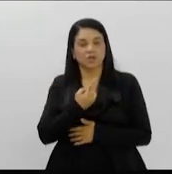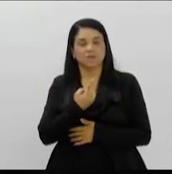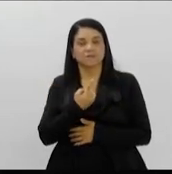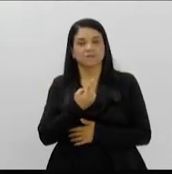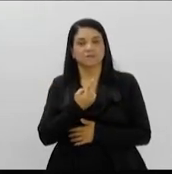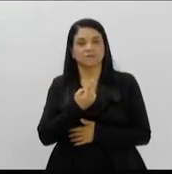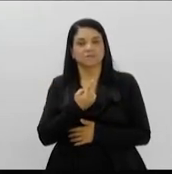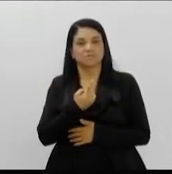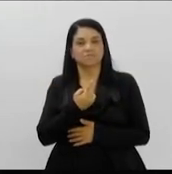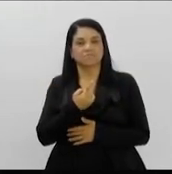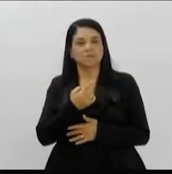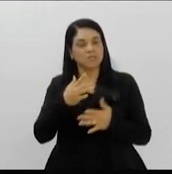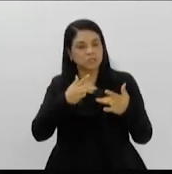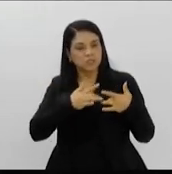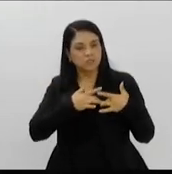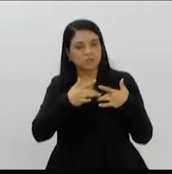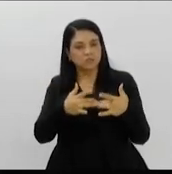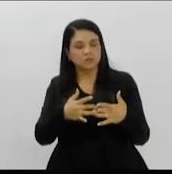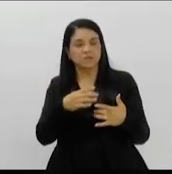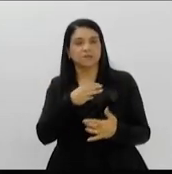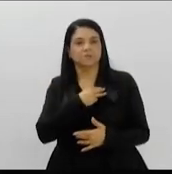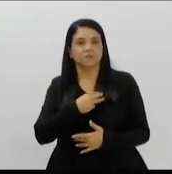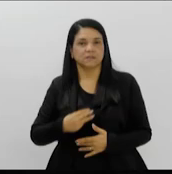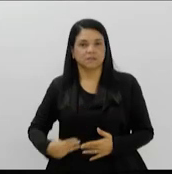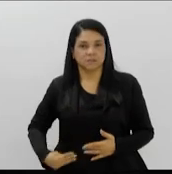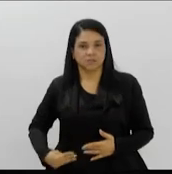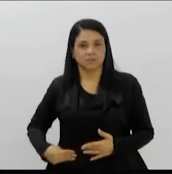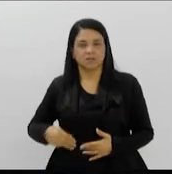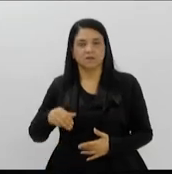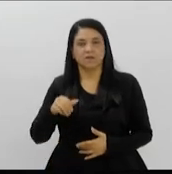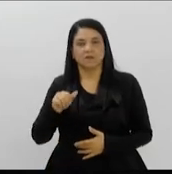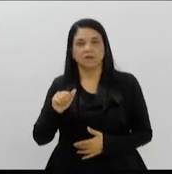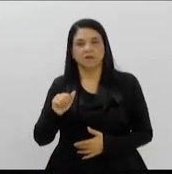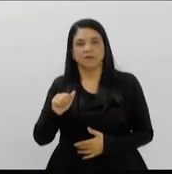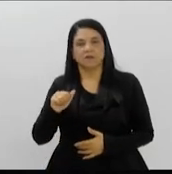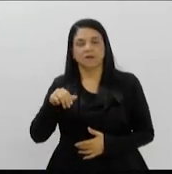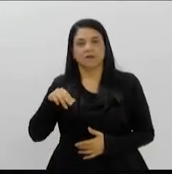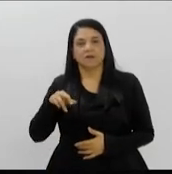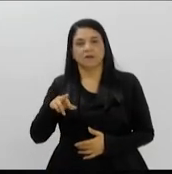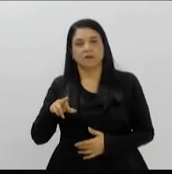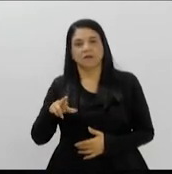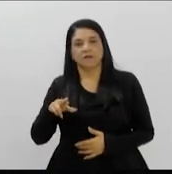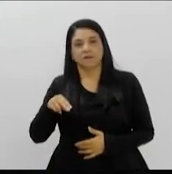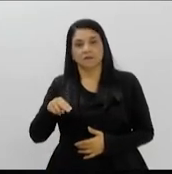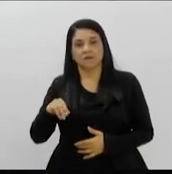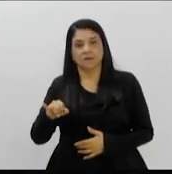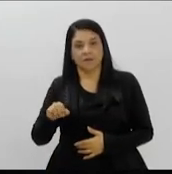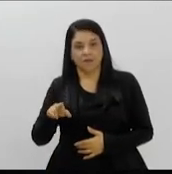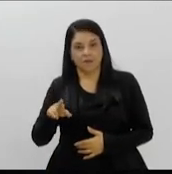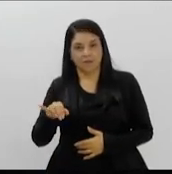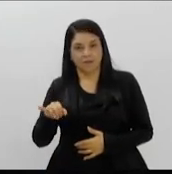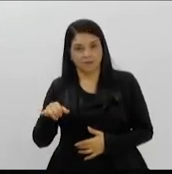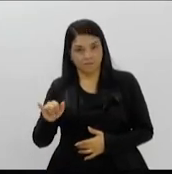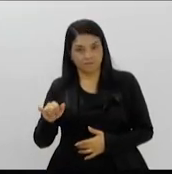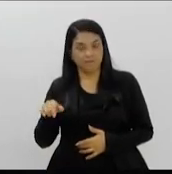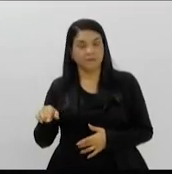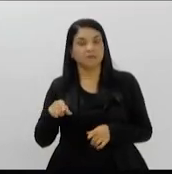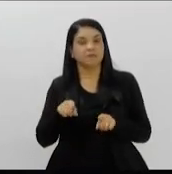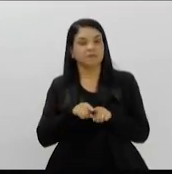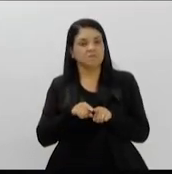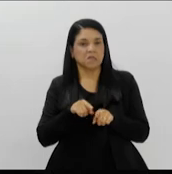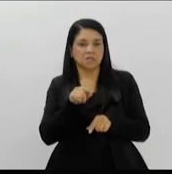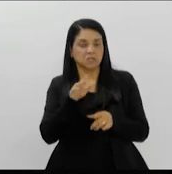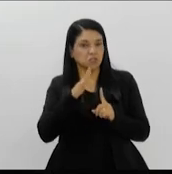absolutamente solidários à ministra Aniele. Compreendemos que esse tipo de caso não é um caso para